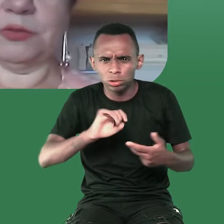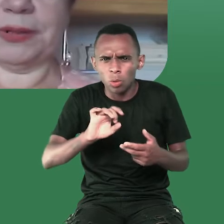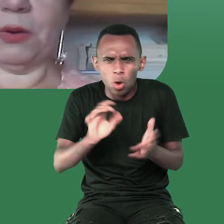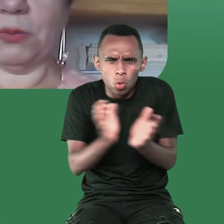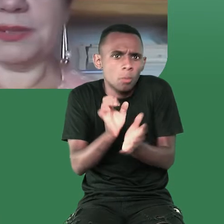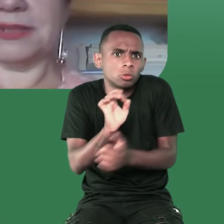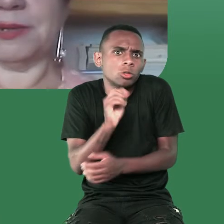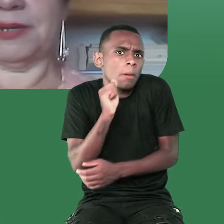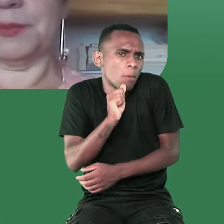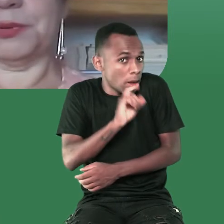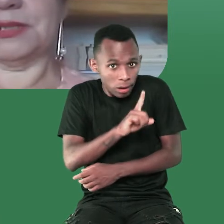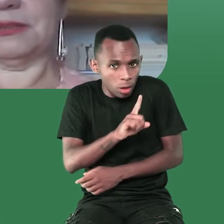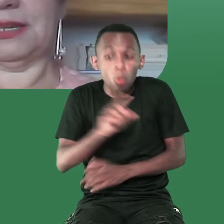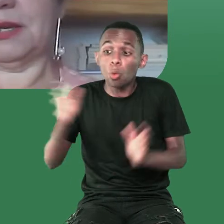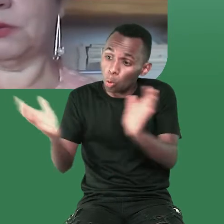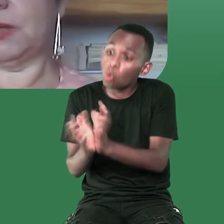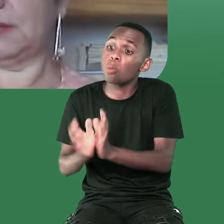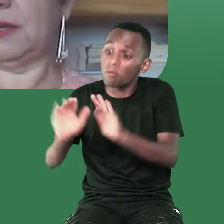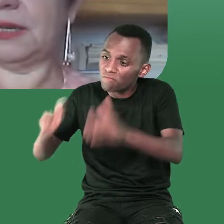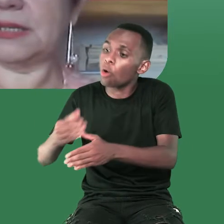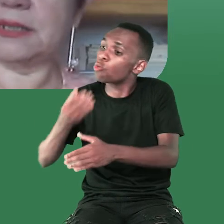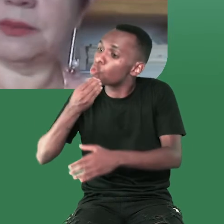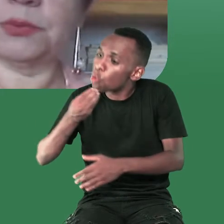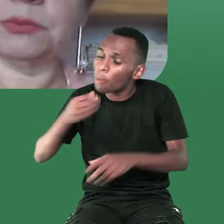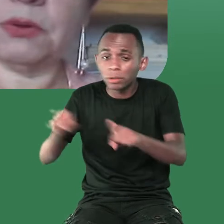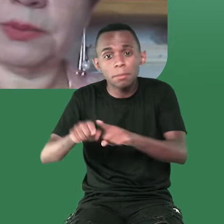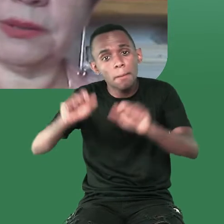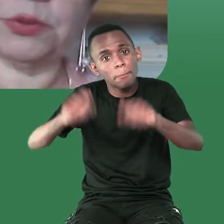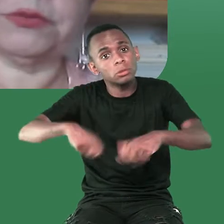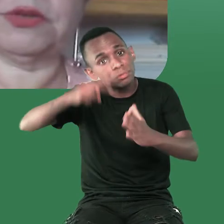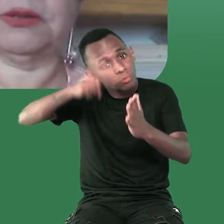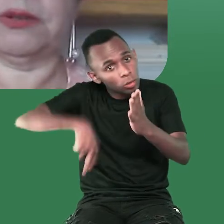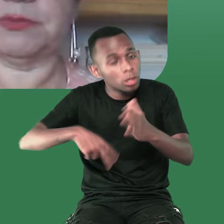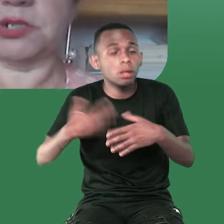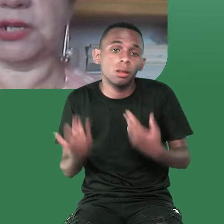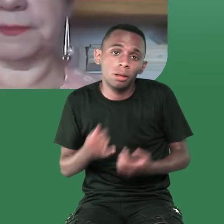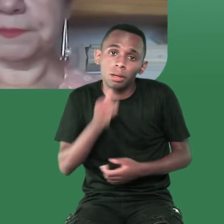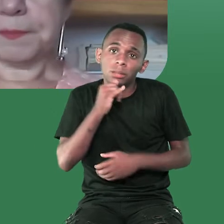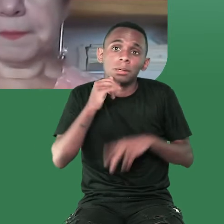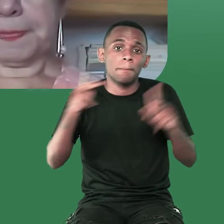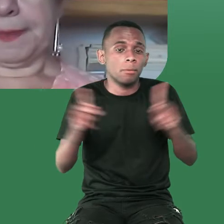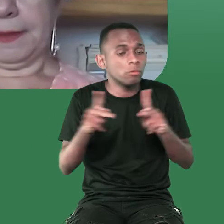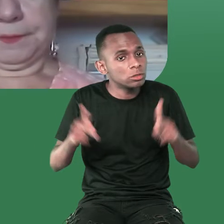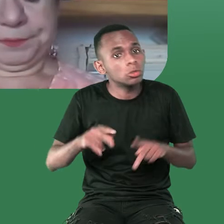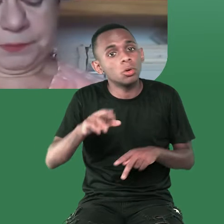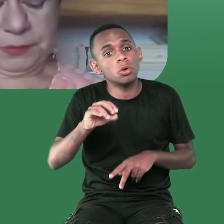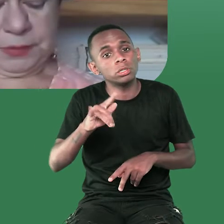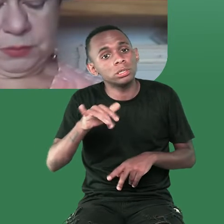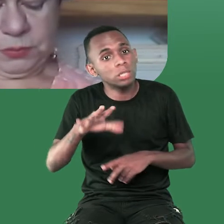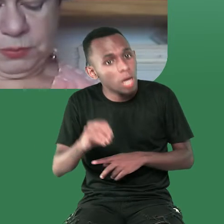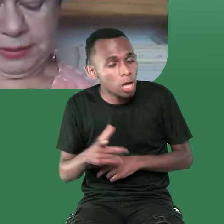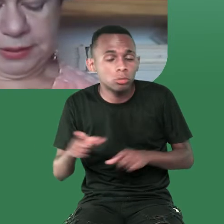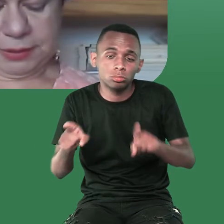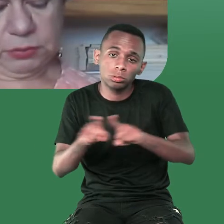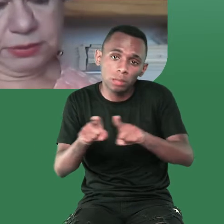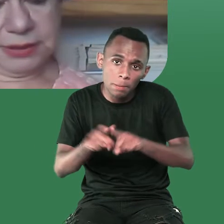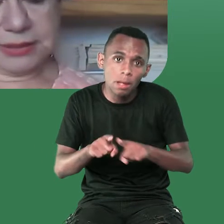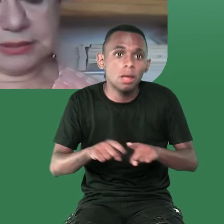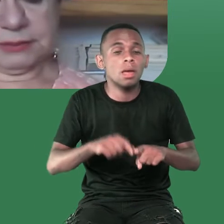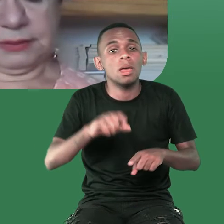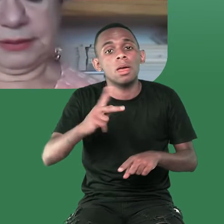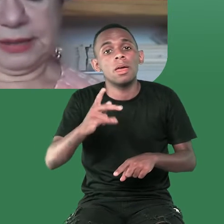mulheres, é um livro para homens também, né? Por isso que até que a Uhum. orelha dele é escrita por um homem, um professor da UFMG, o